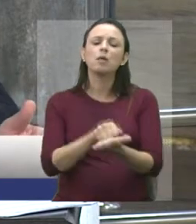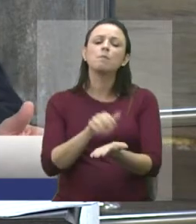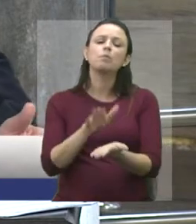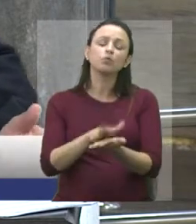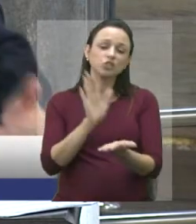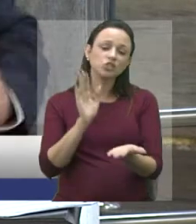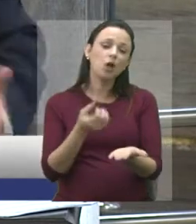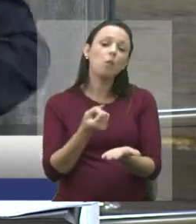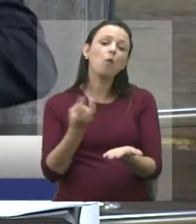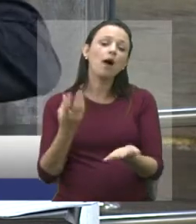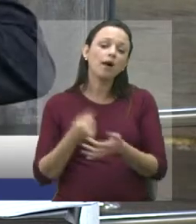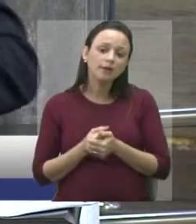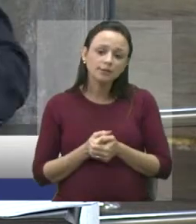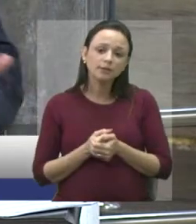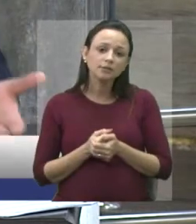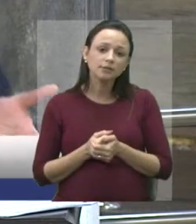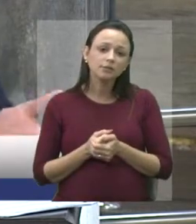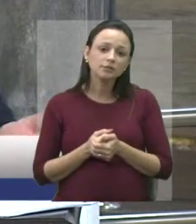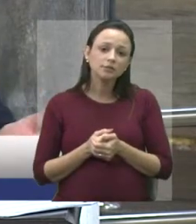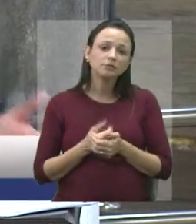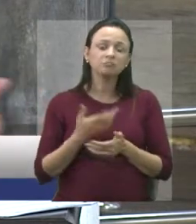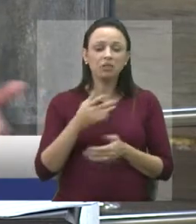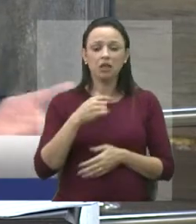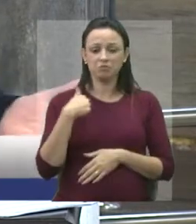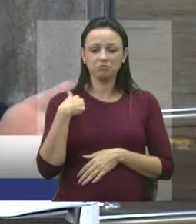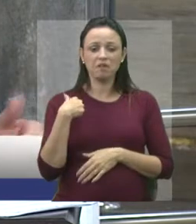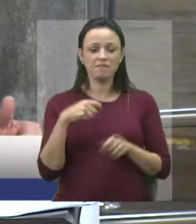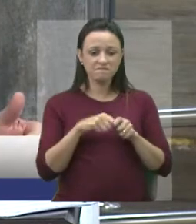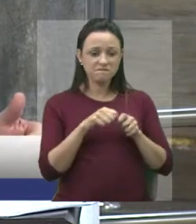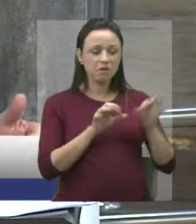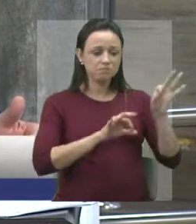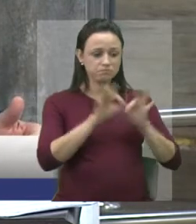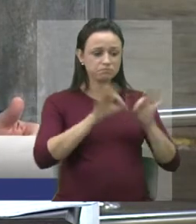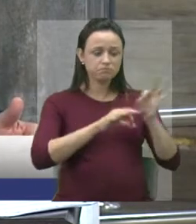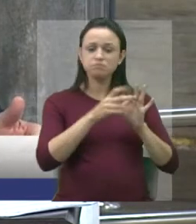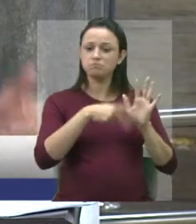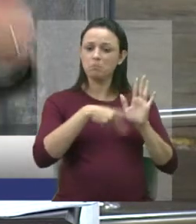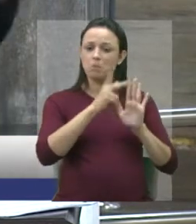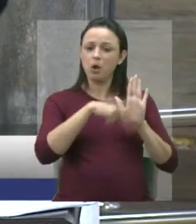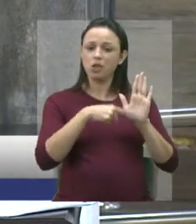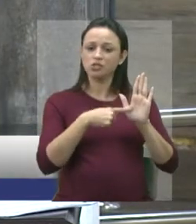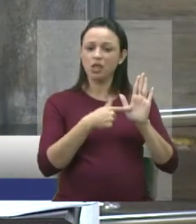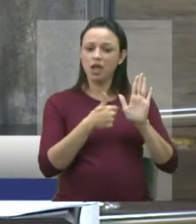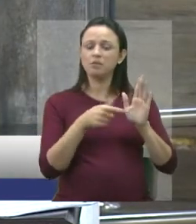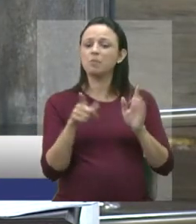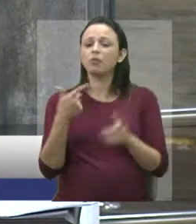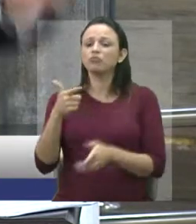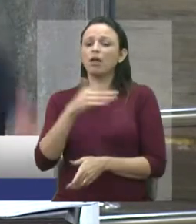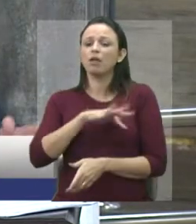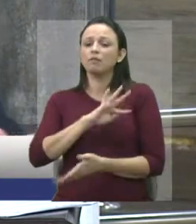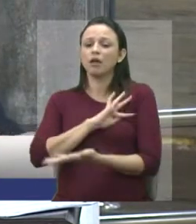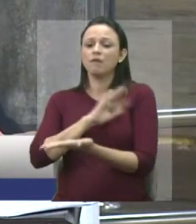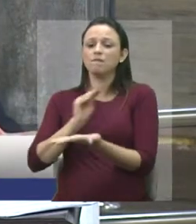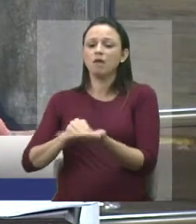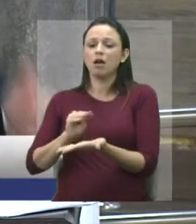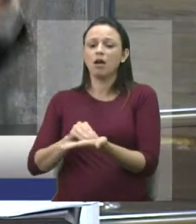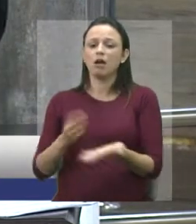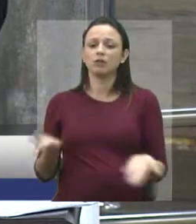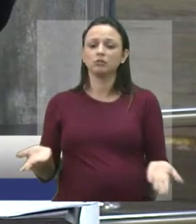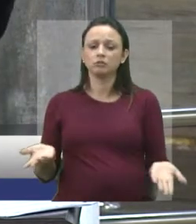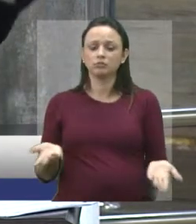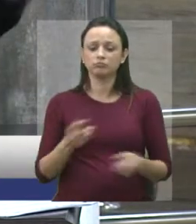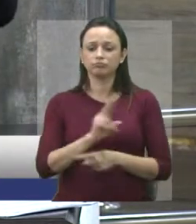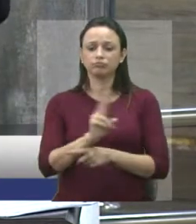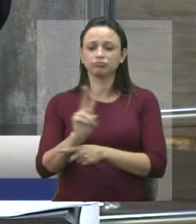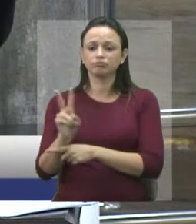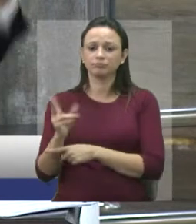aplicadas. Então não adianta nada a gente fazer o projeto e não ter fiscalização. É, o que falta aqui